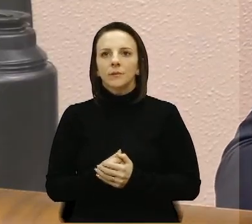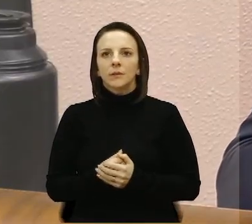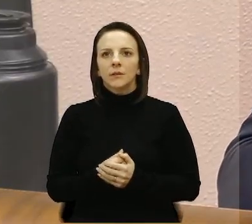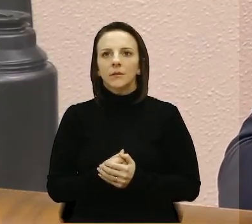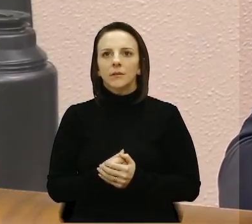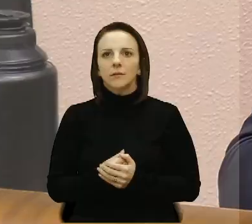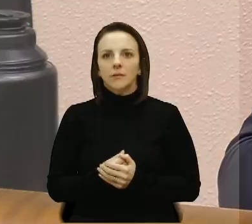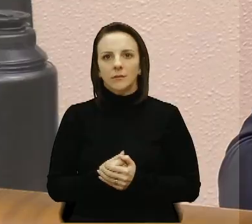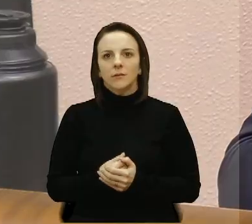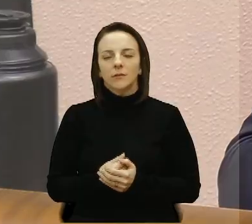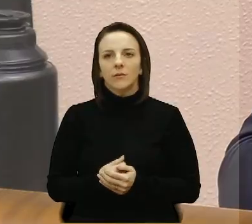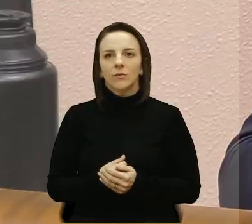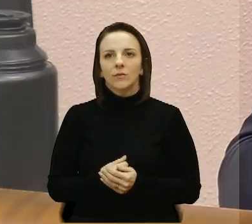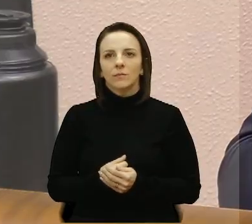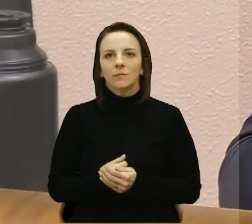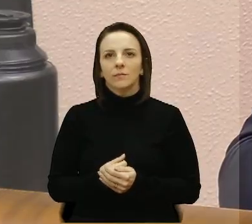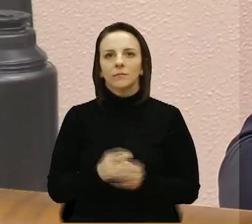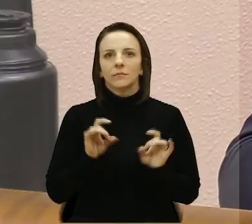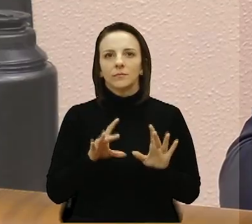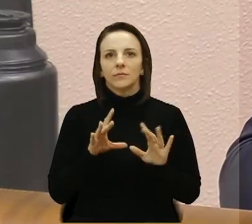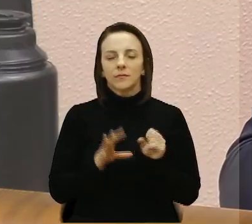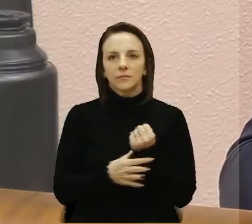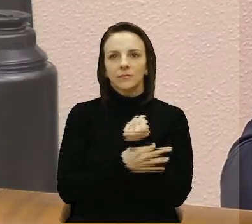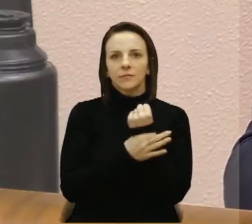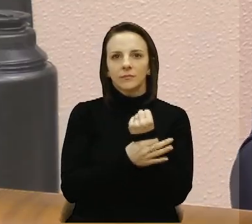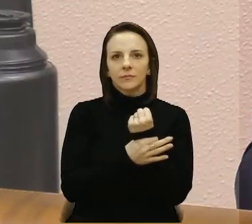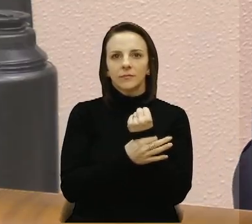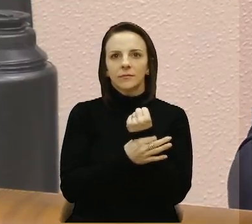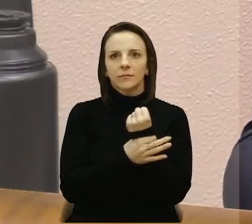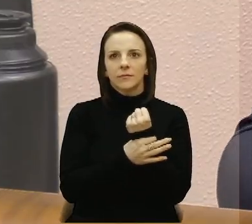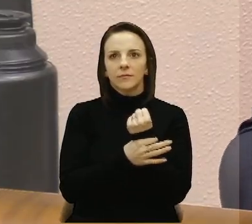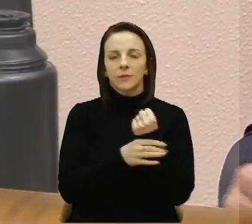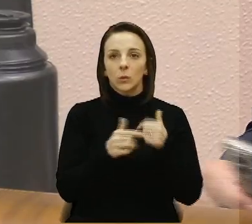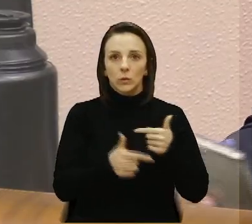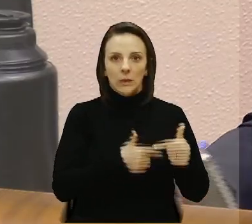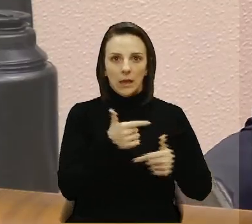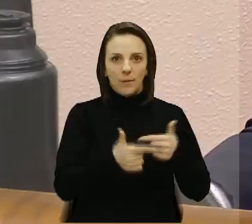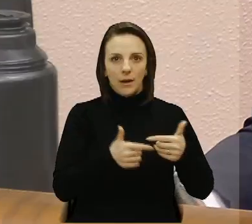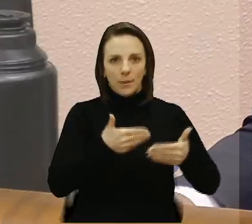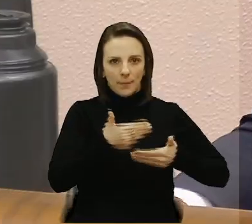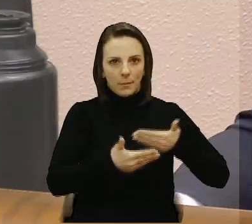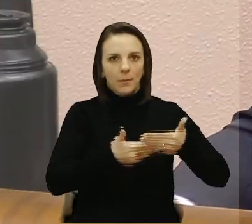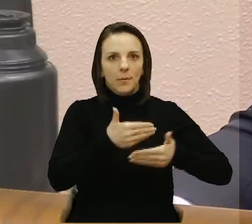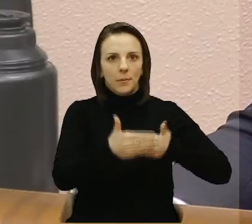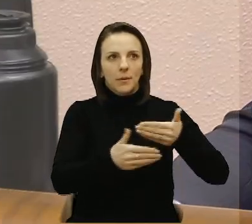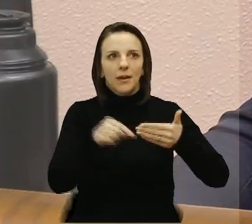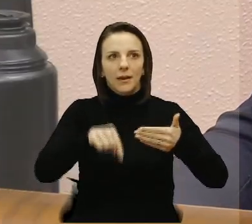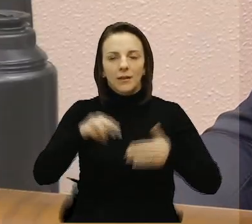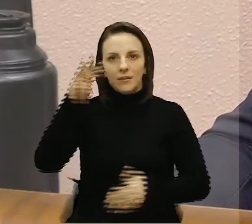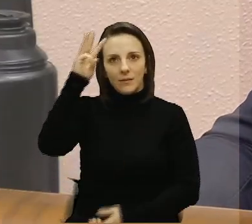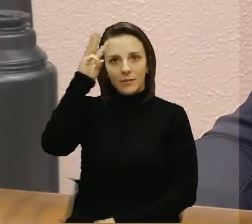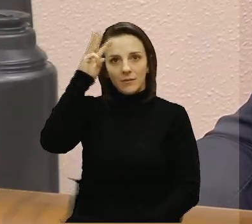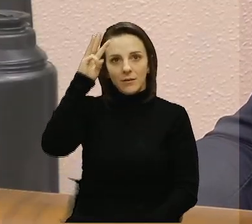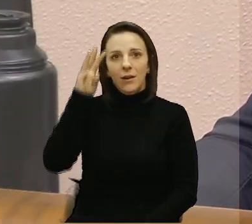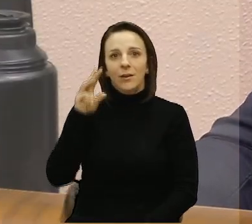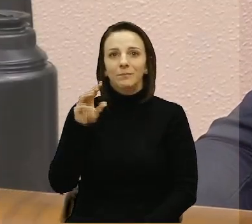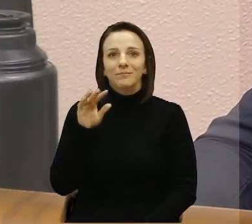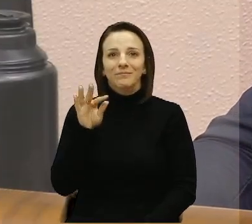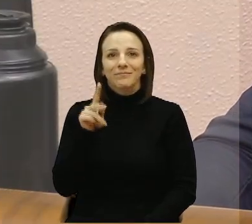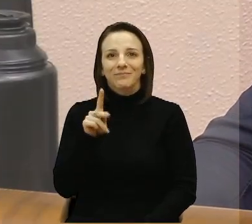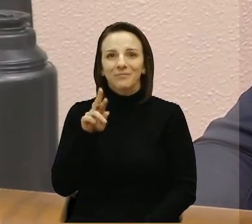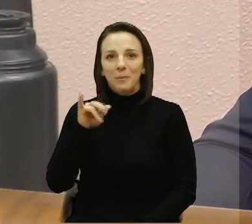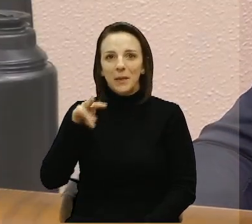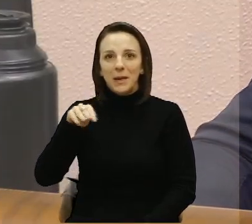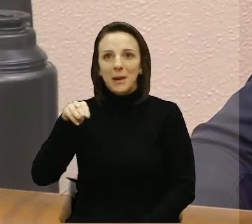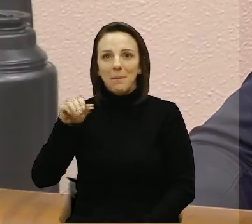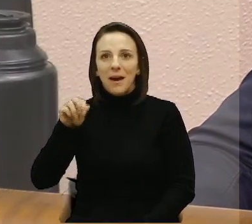rápido. Vamos só garantir os bons trabalhos dessa nossa terça-feira de primavera. Segue em